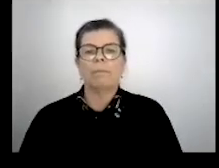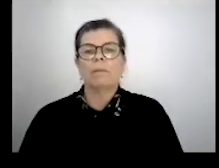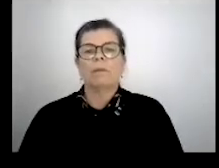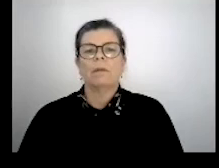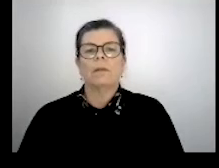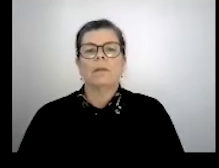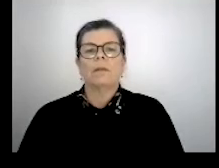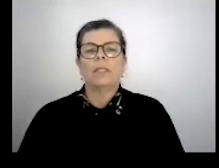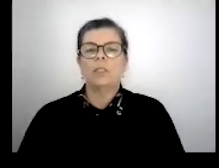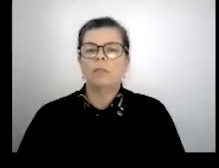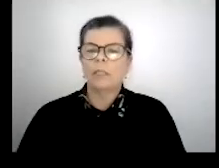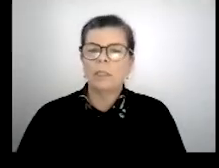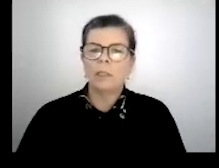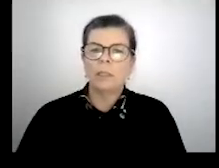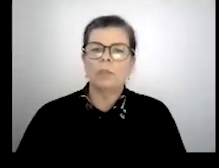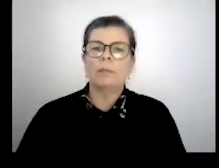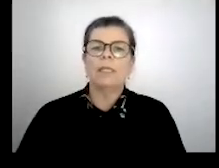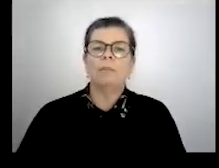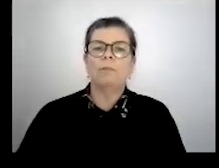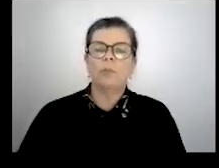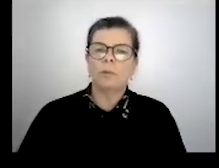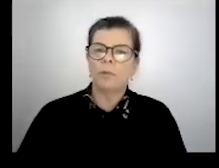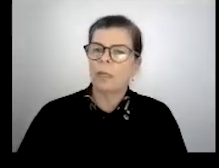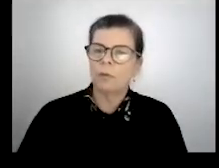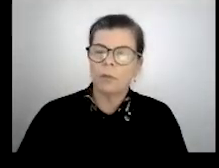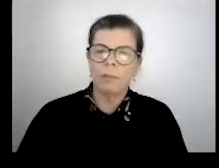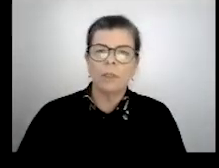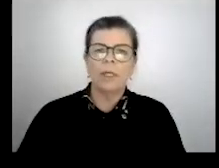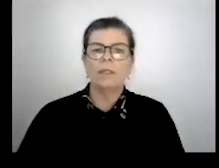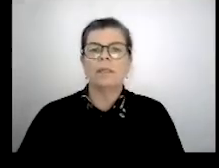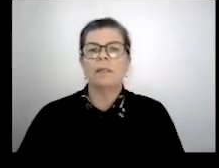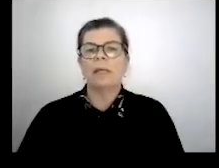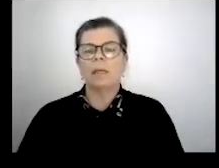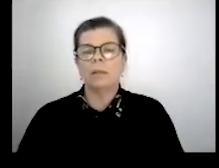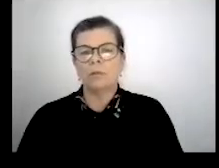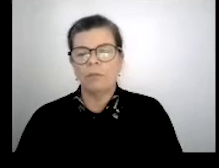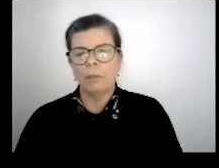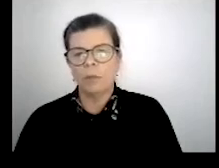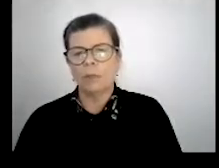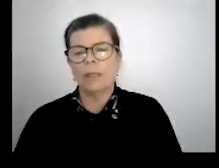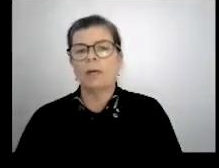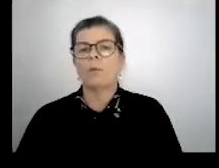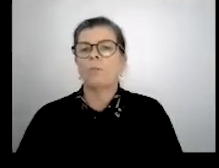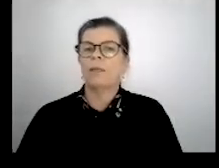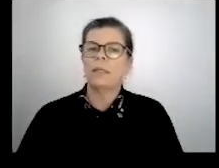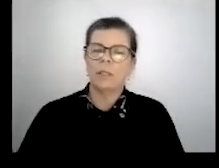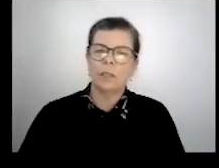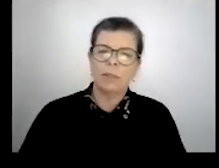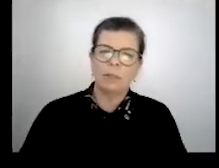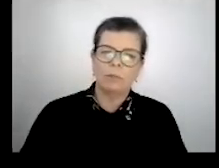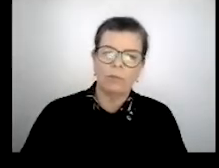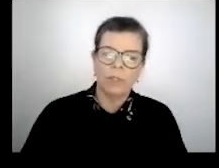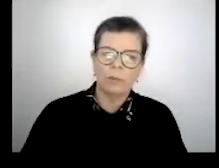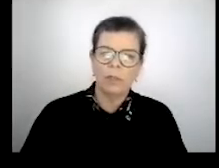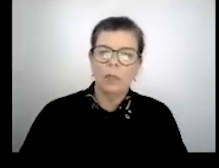chegar. A gente vê que existe, então, já uma equipe multiprofissional, não só da emergência, tem técnicos, enfermeiros do andar, o próprio residente também